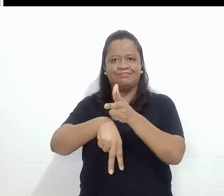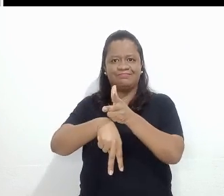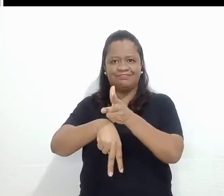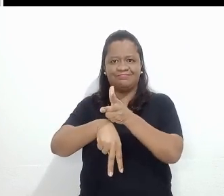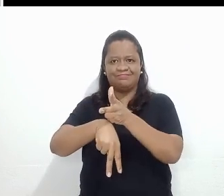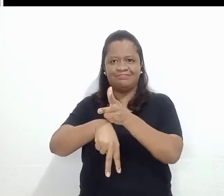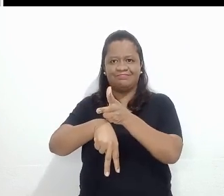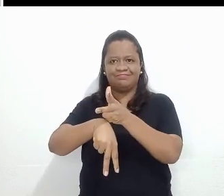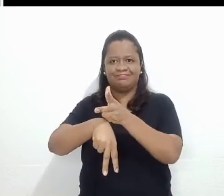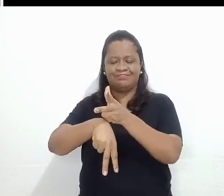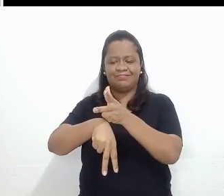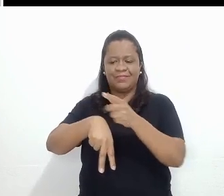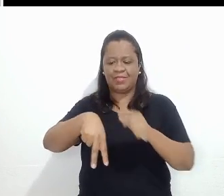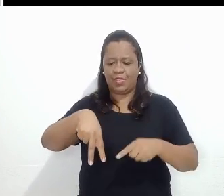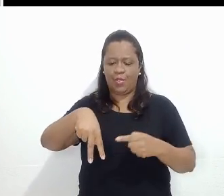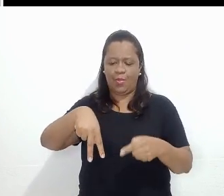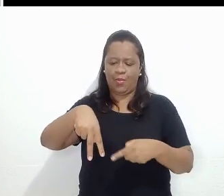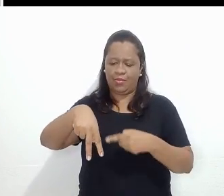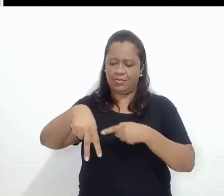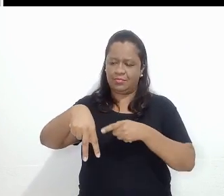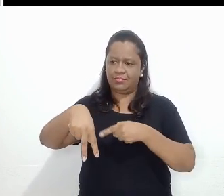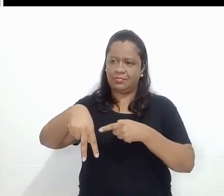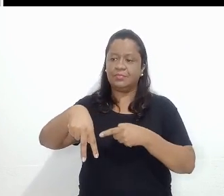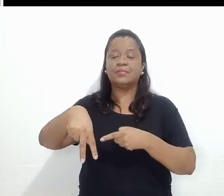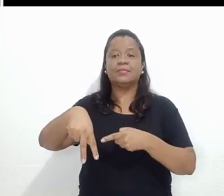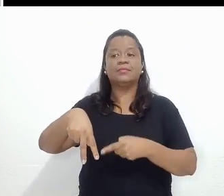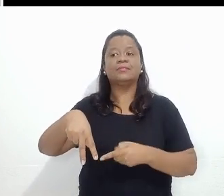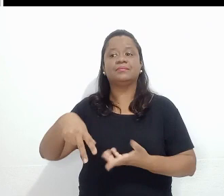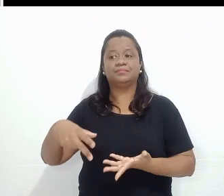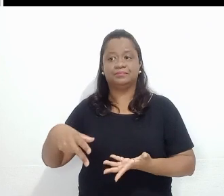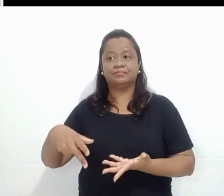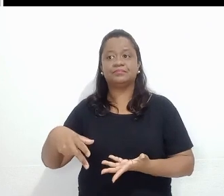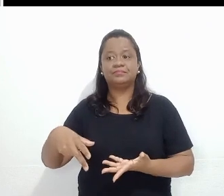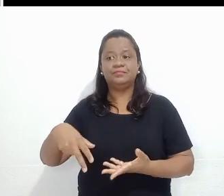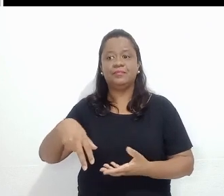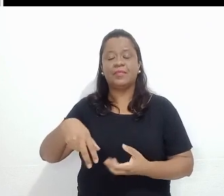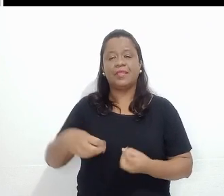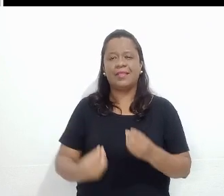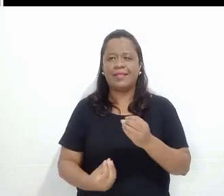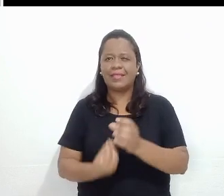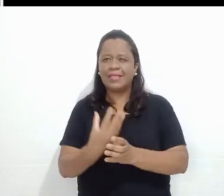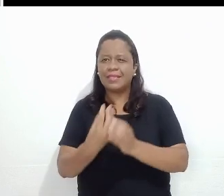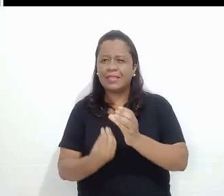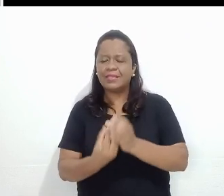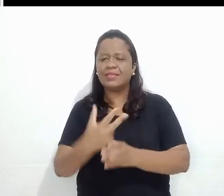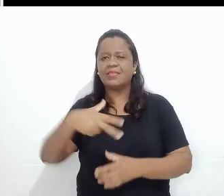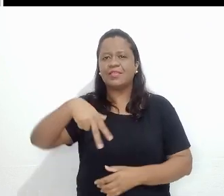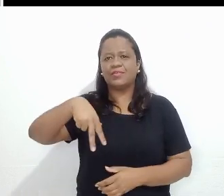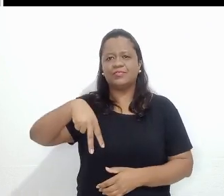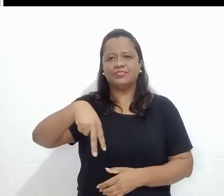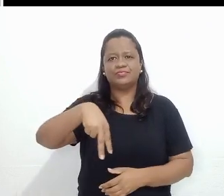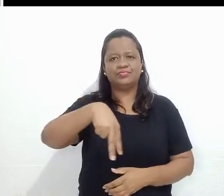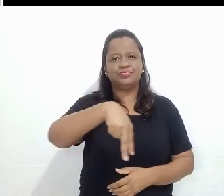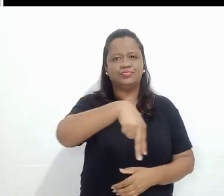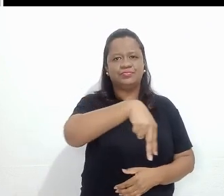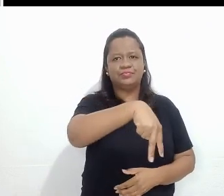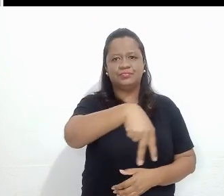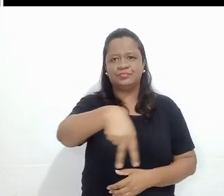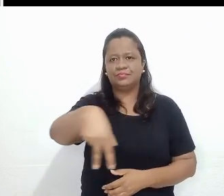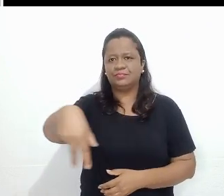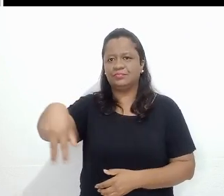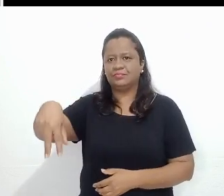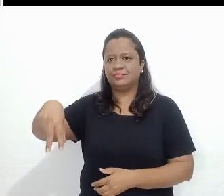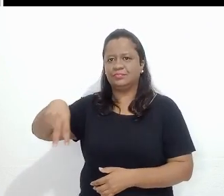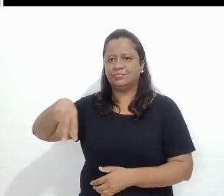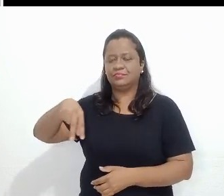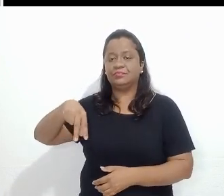É um tripé com rodinhas, né? Que é o dolly que a gente chama. Então eles criam todo esse tipo de equipamento de acordo com a sua necessidade.